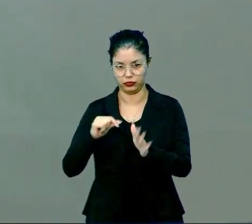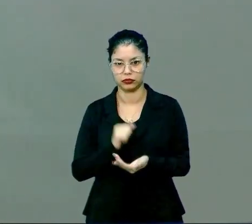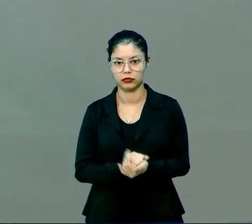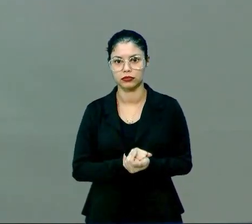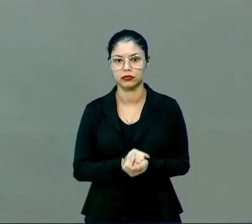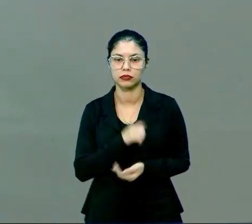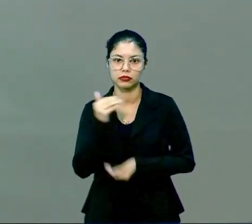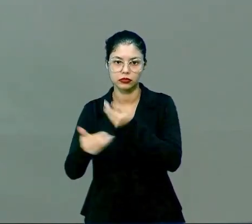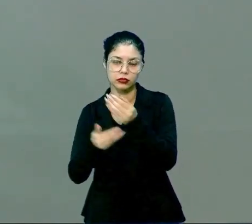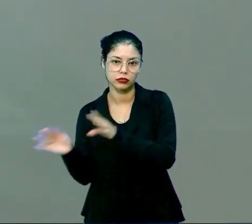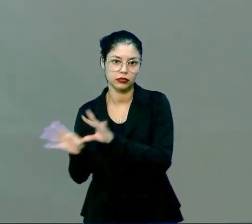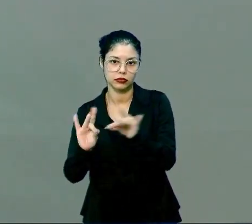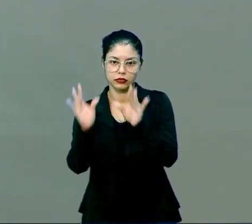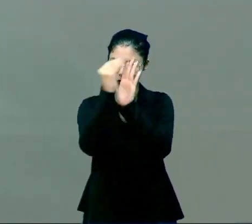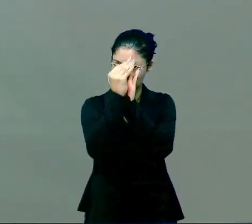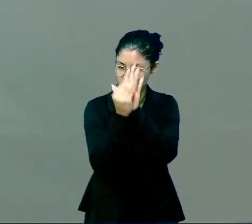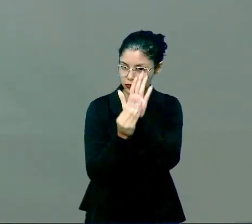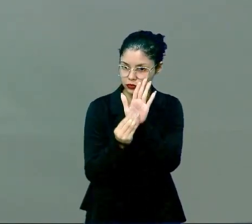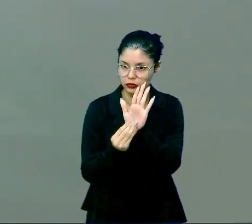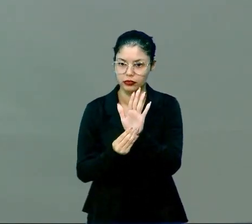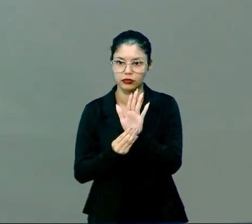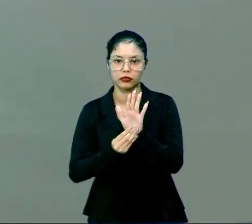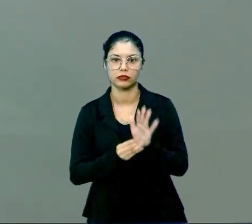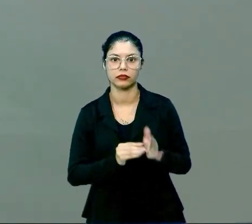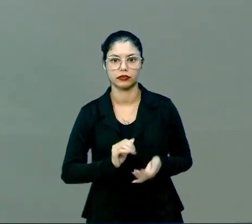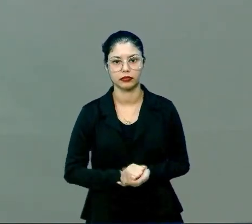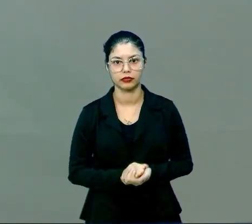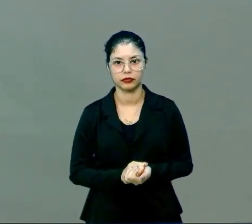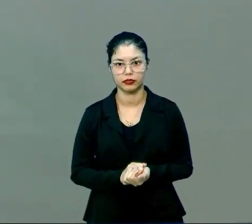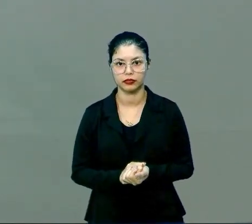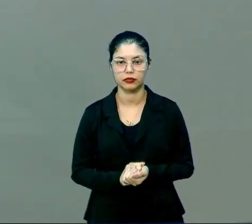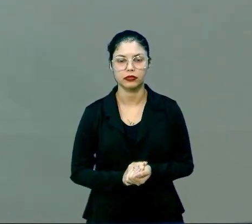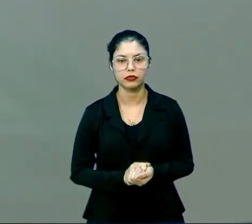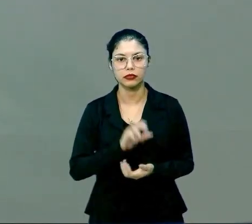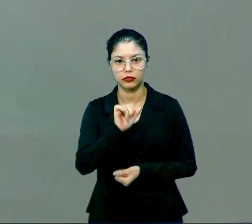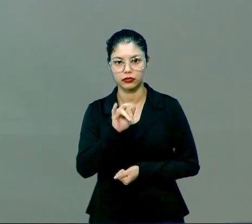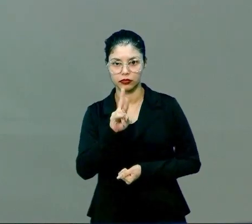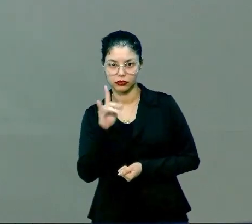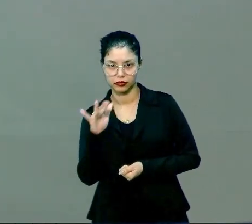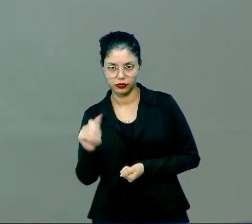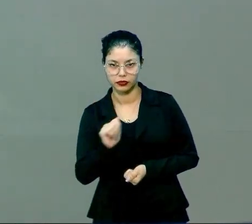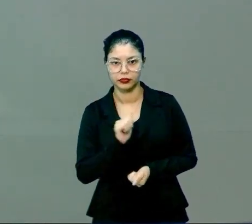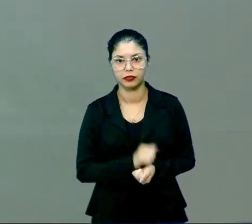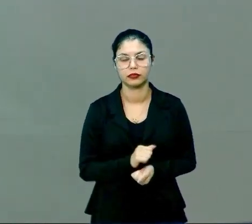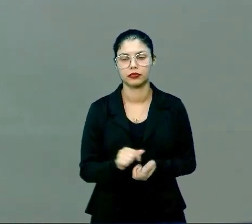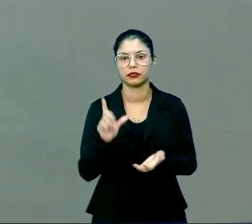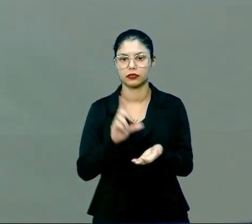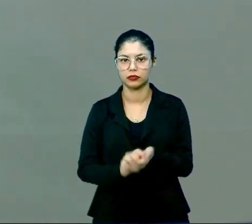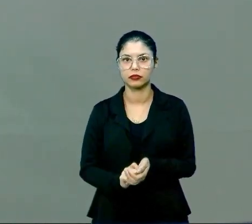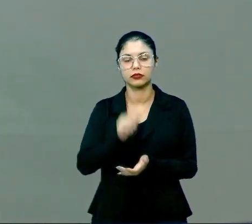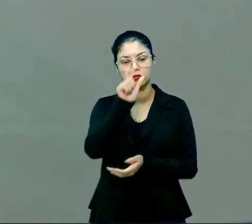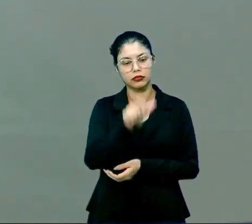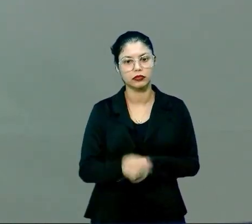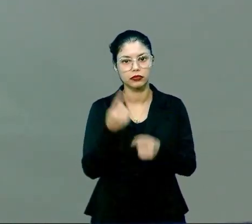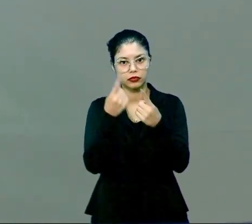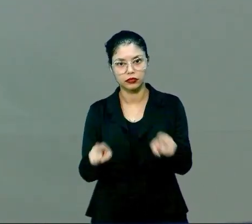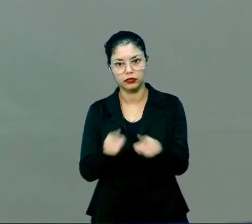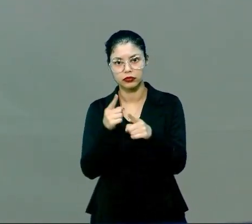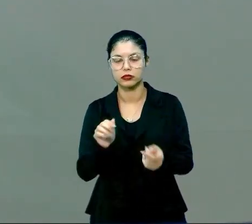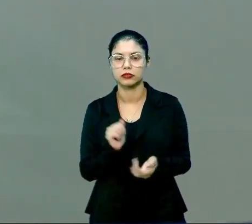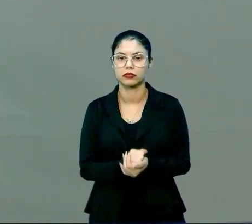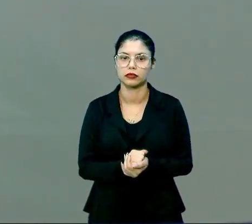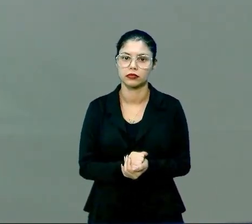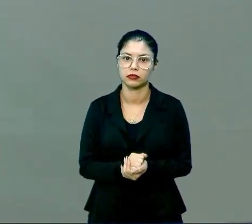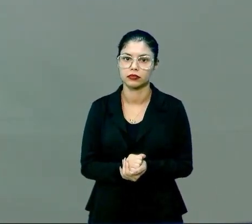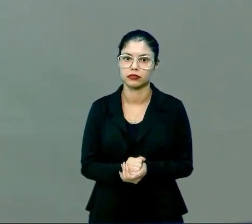inicial, você traz dados, você traz citações de artistas, você pode fazer